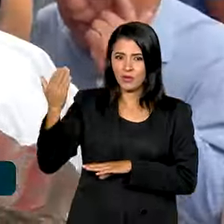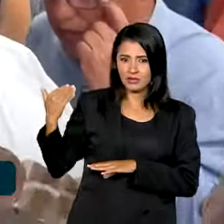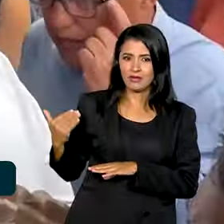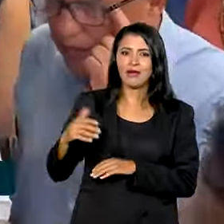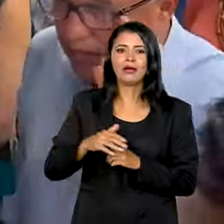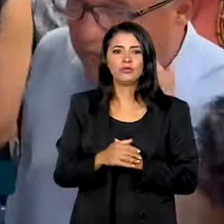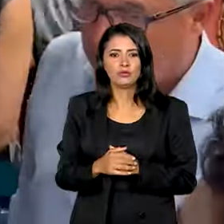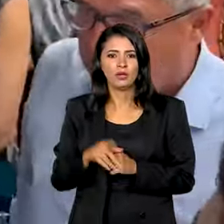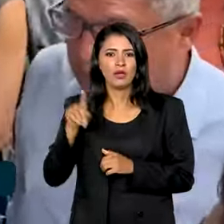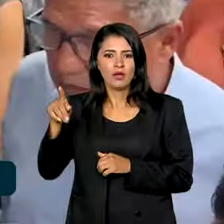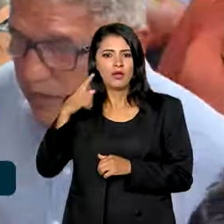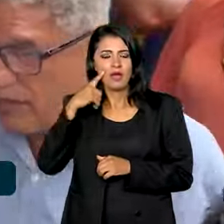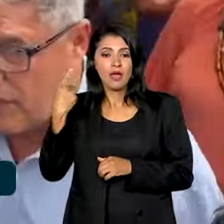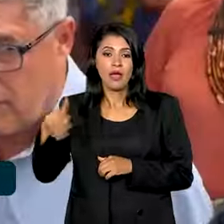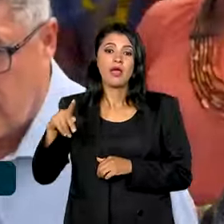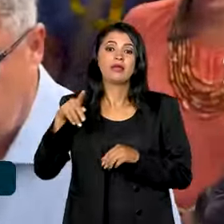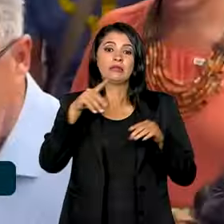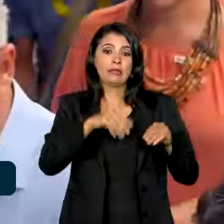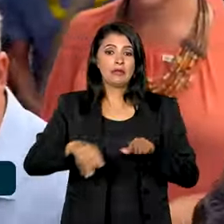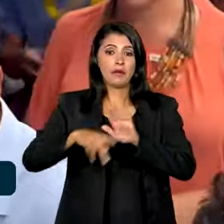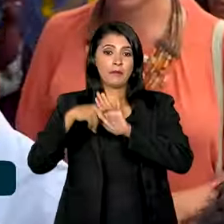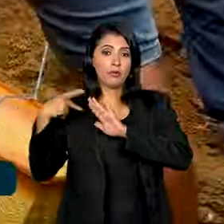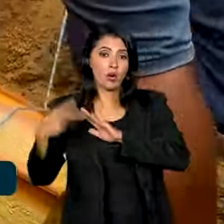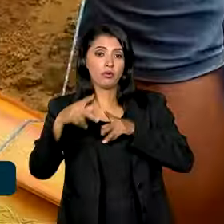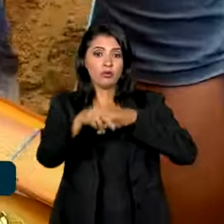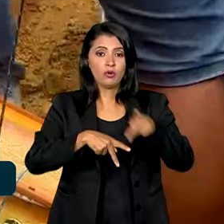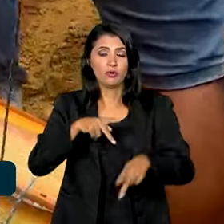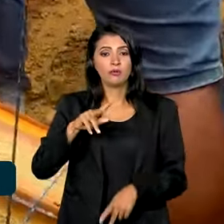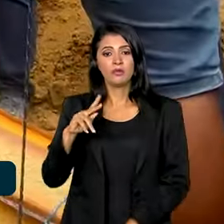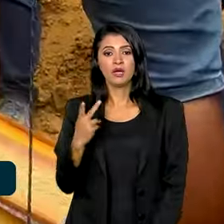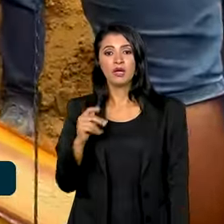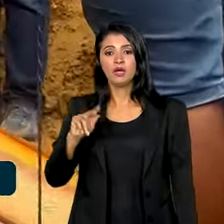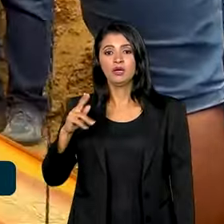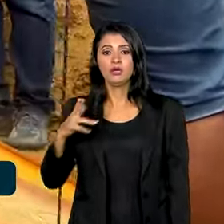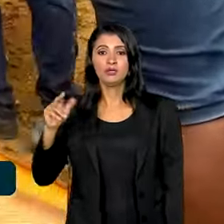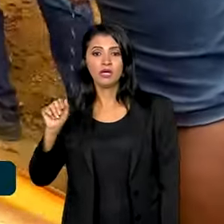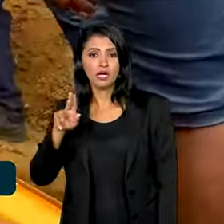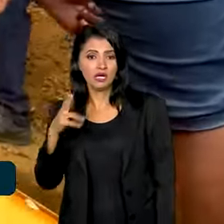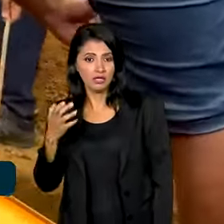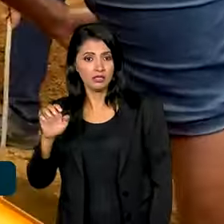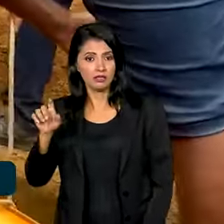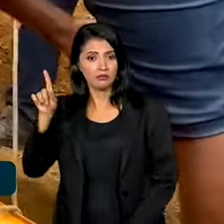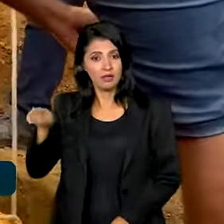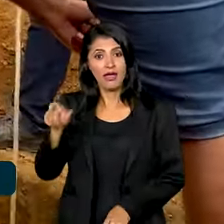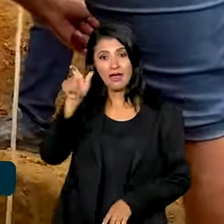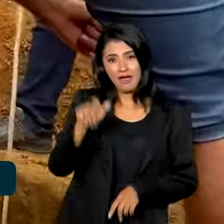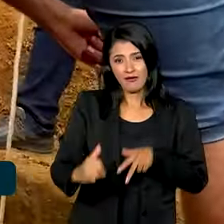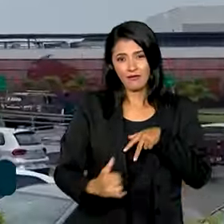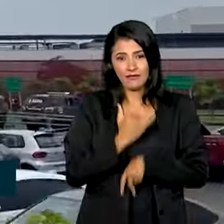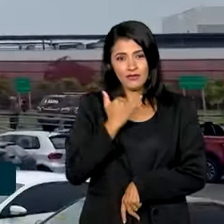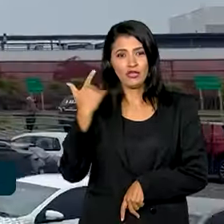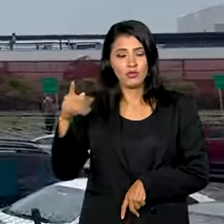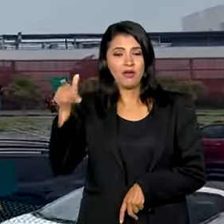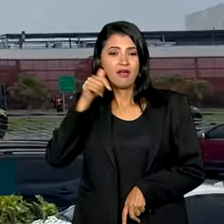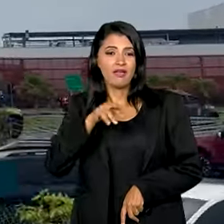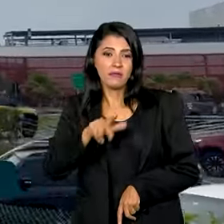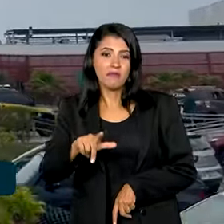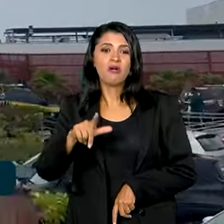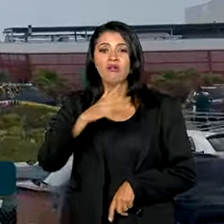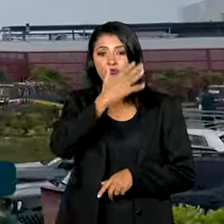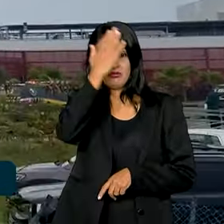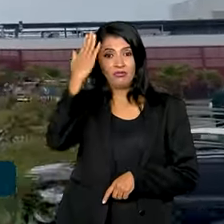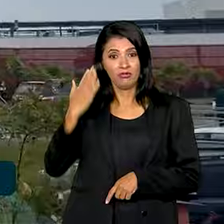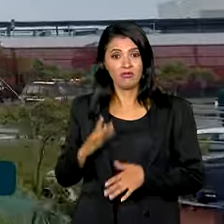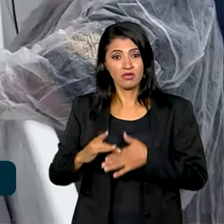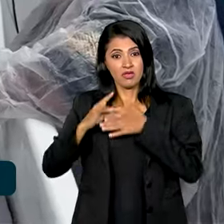terras consideradas de ocupação tradicional do Povo RH Rin a vítima foi a irmã do Cacique da tribo